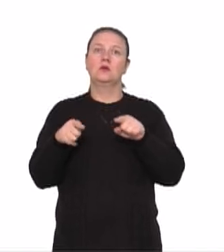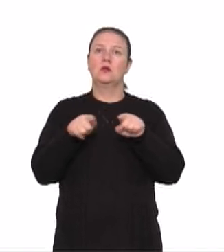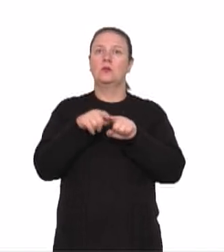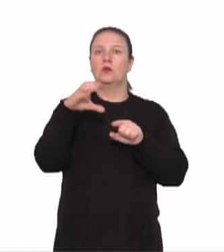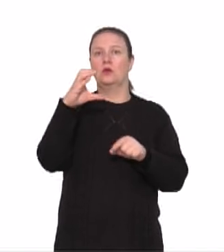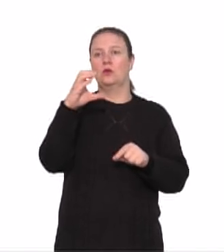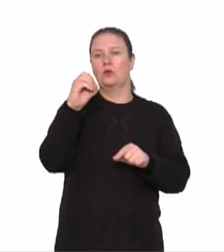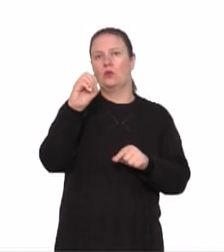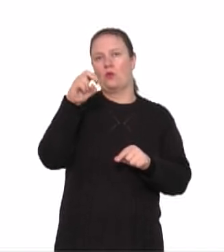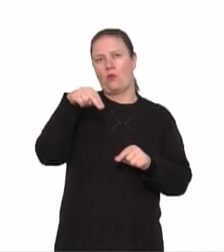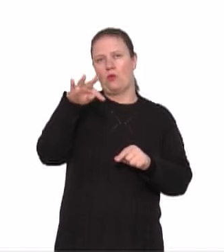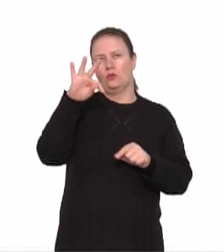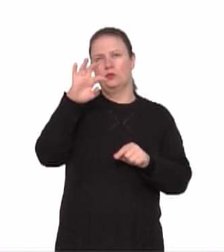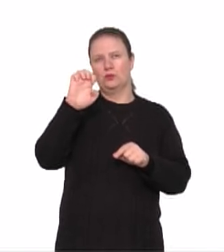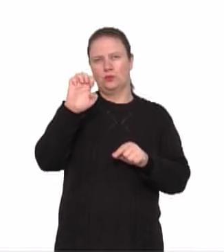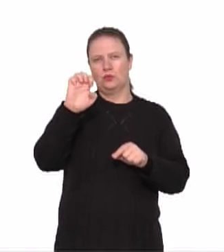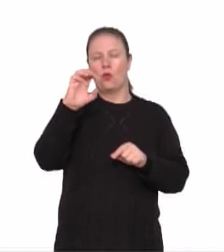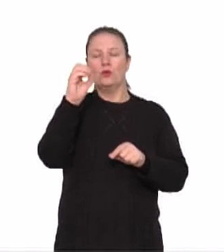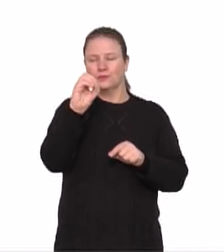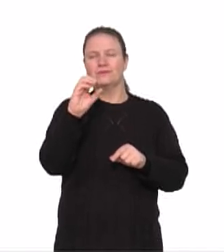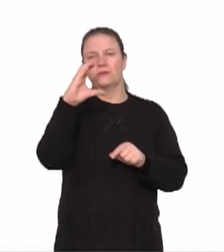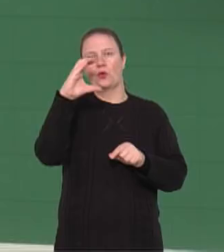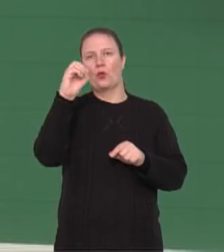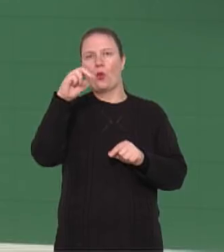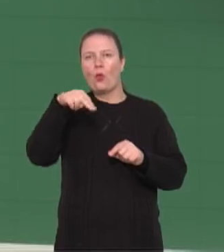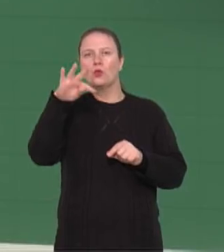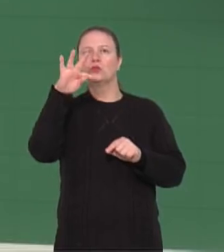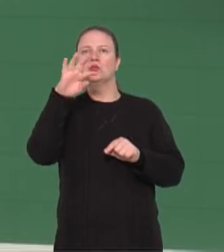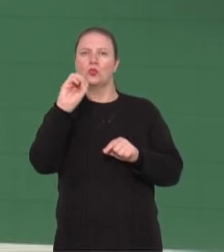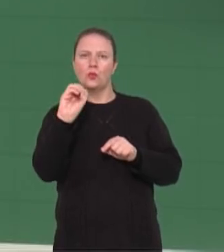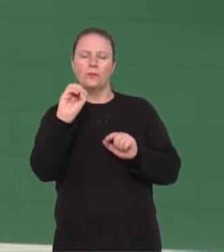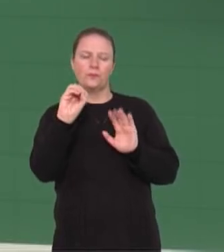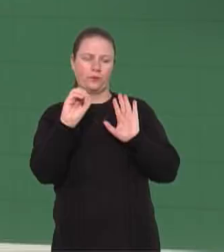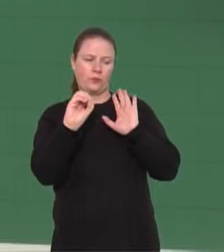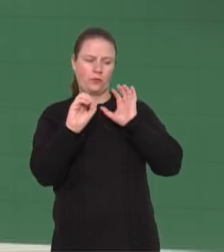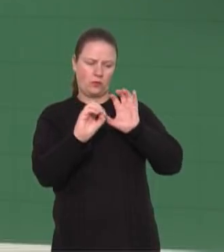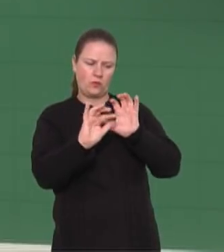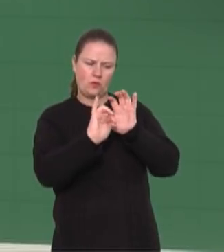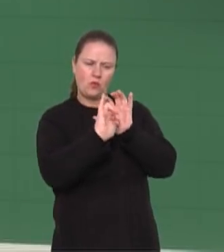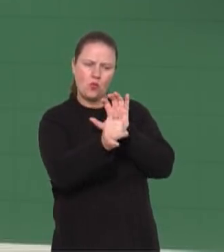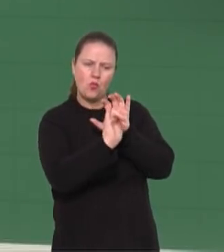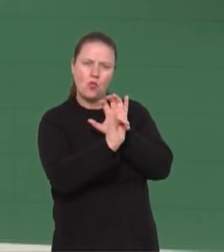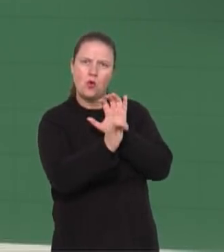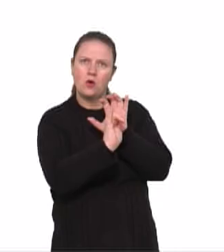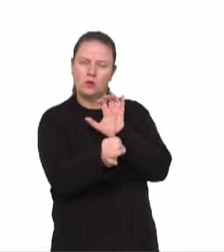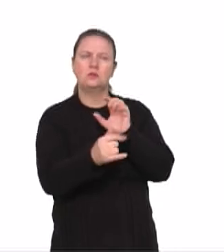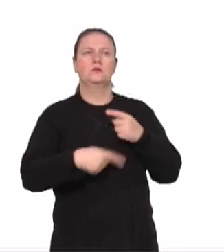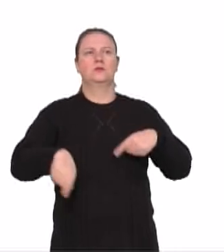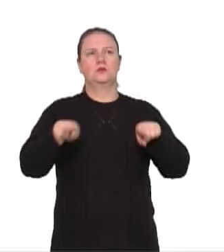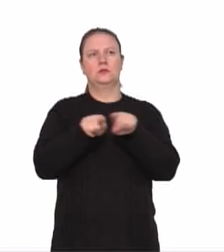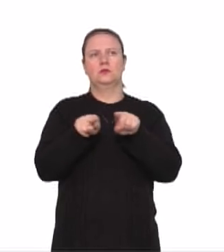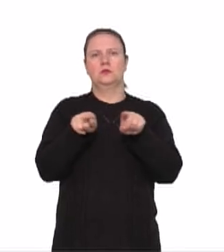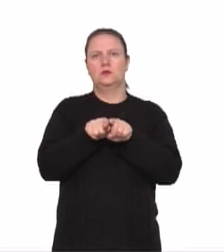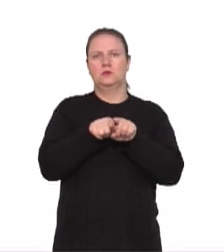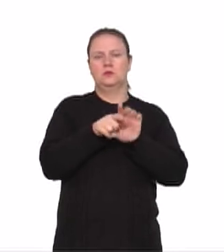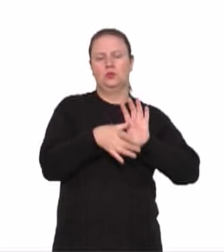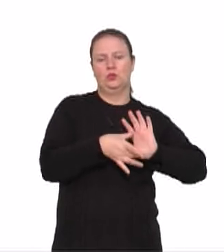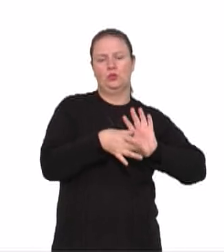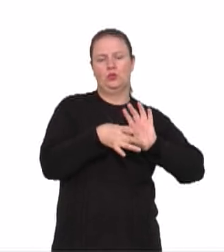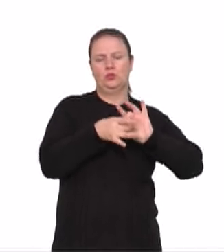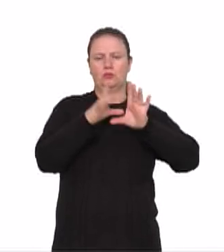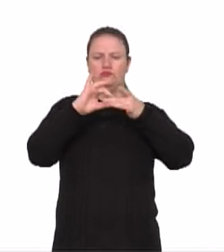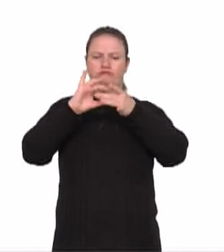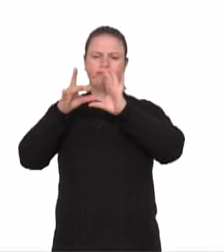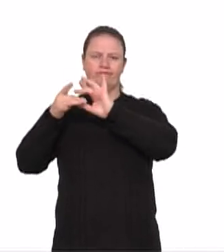trazia como assunto a narrativa de um jogo de futebol. Vimos a